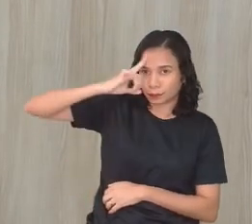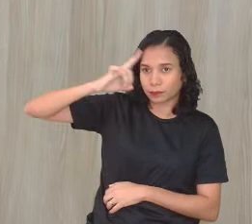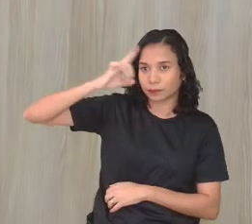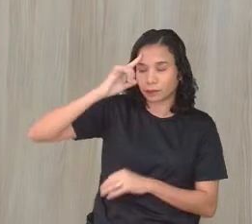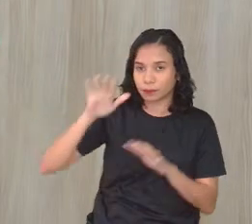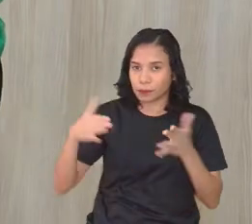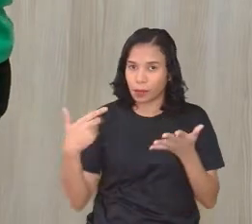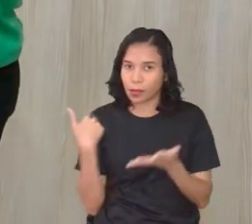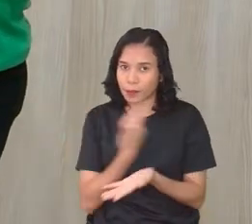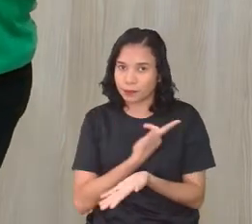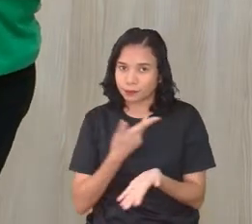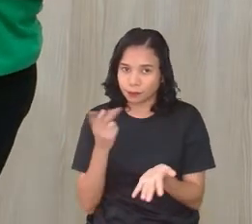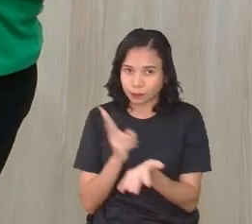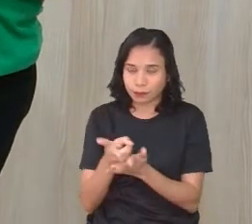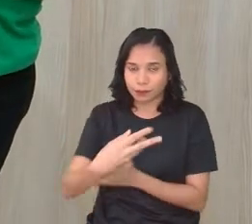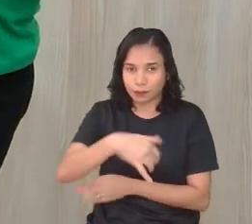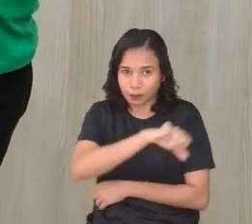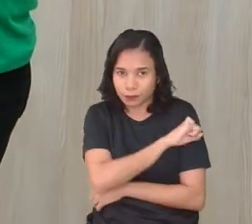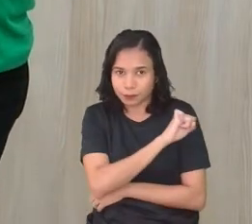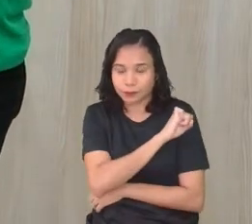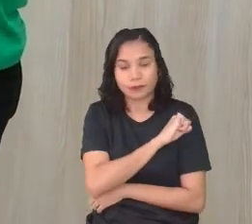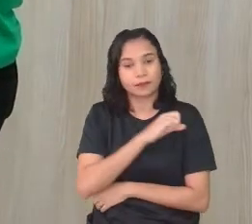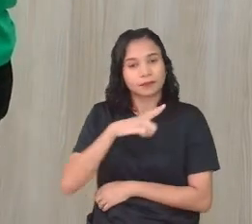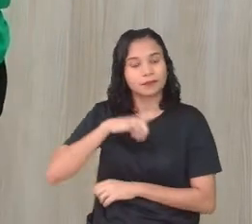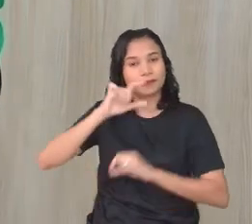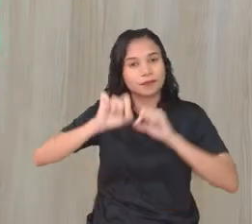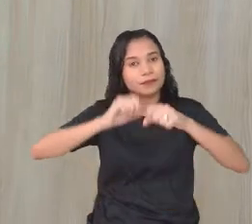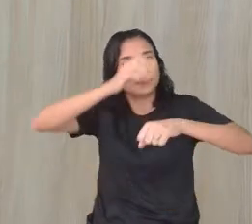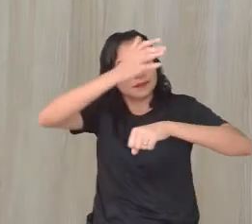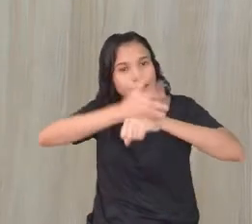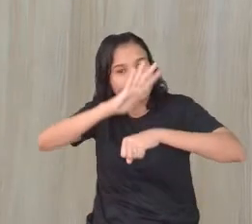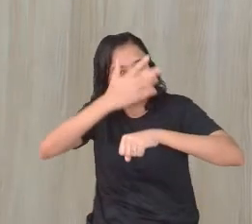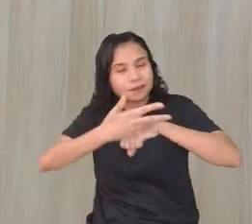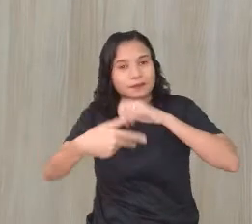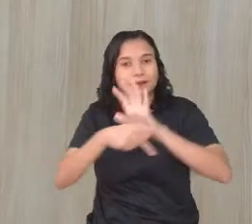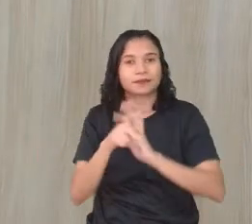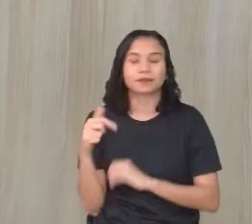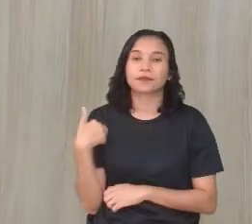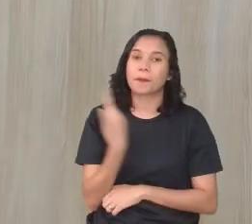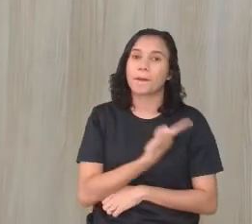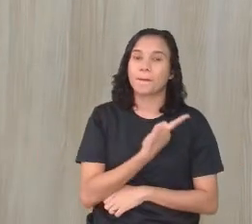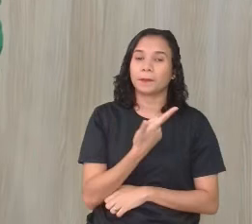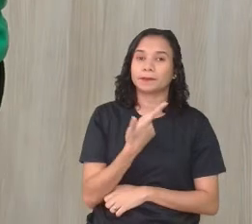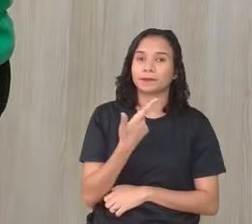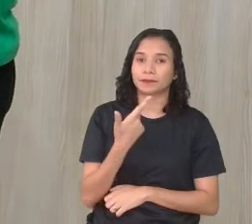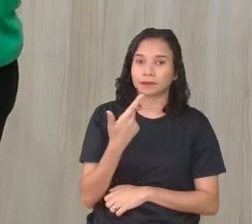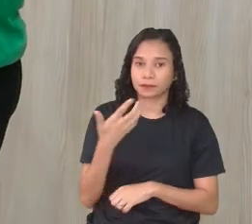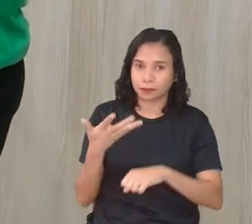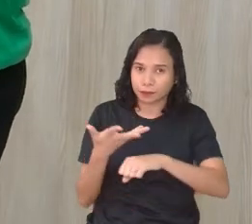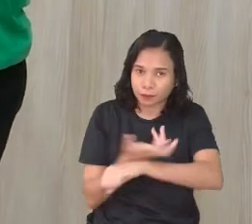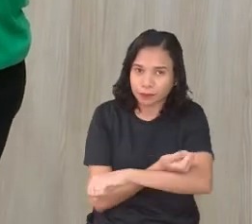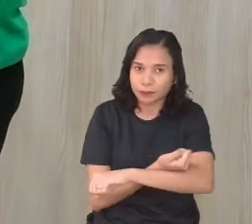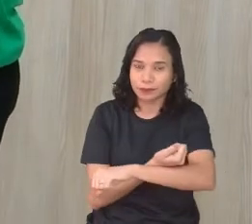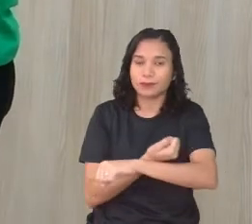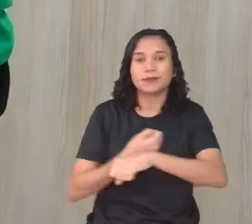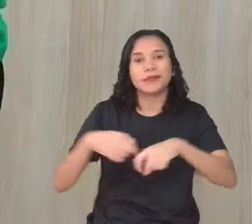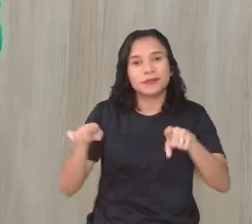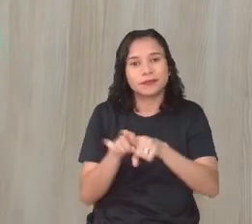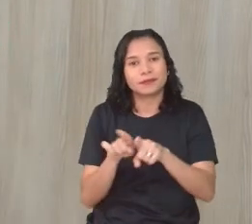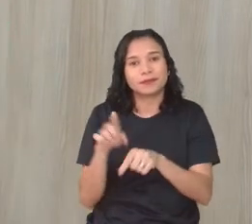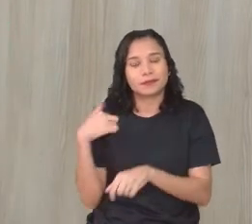Então, vamos, 8º ano, treinar as nossas emoções, a